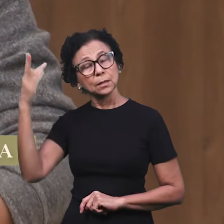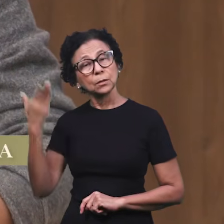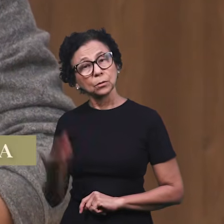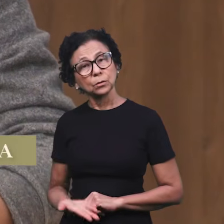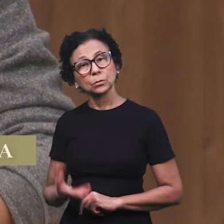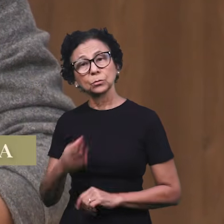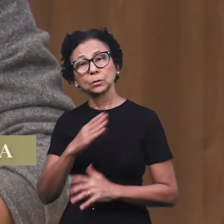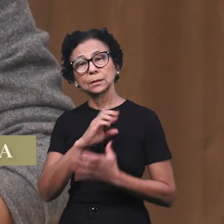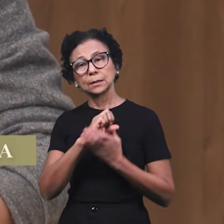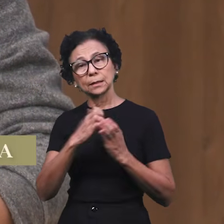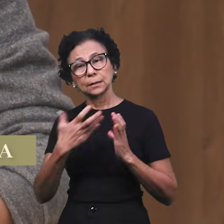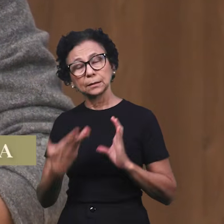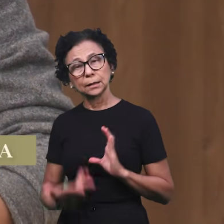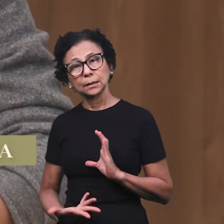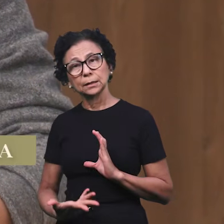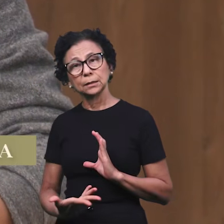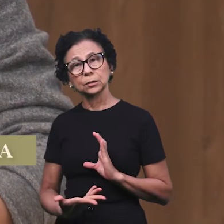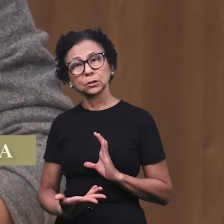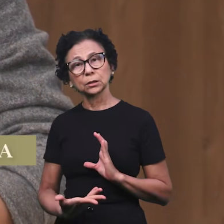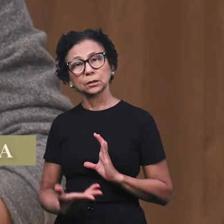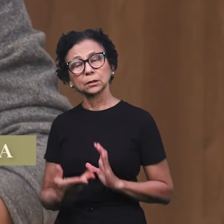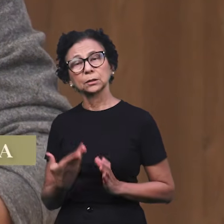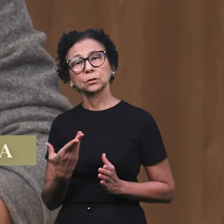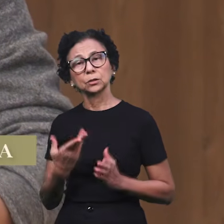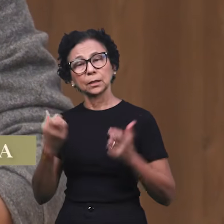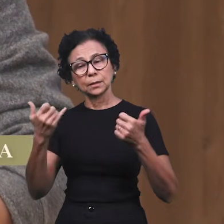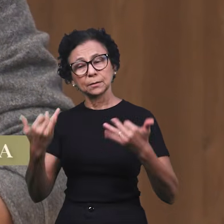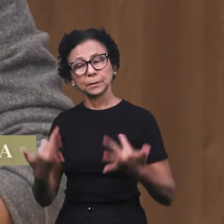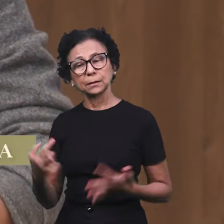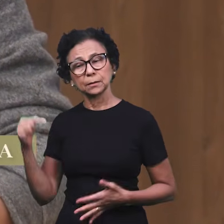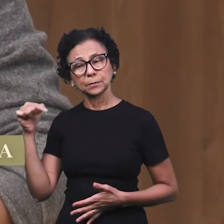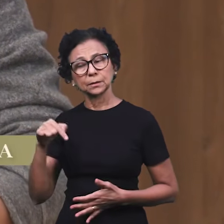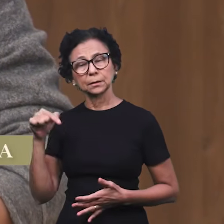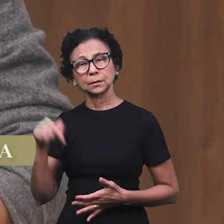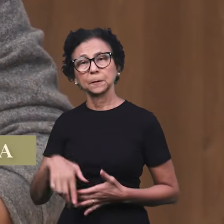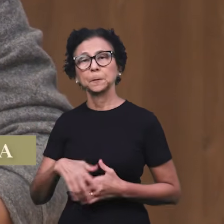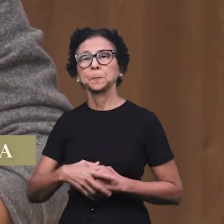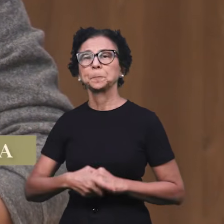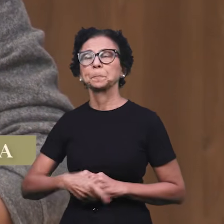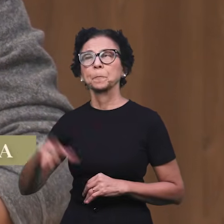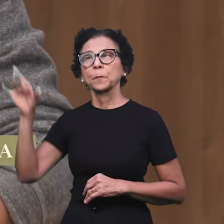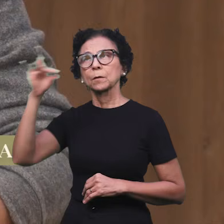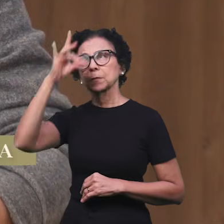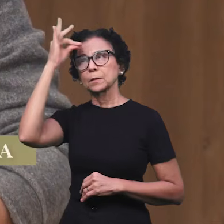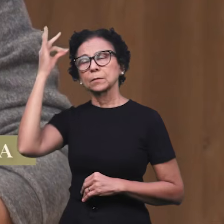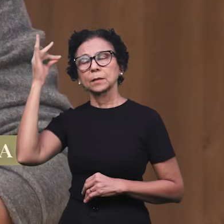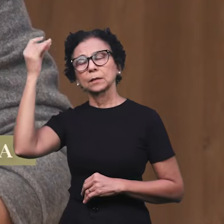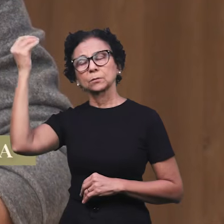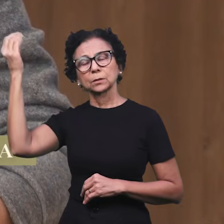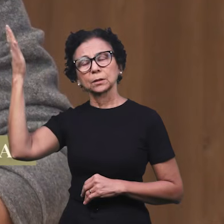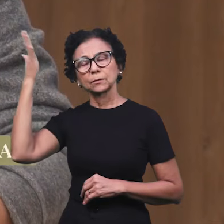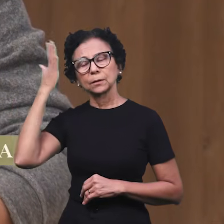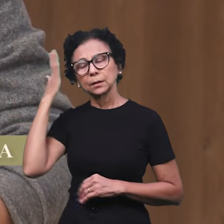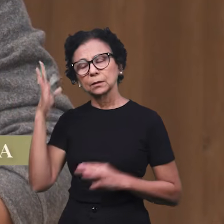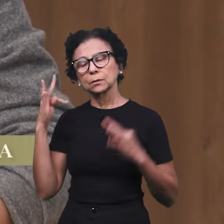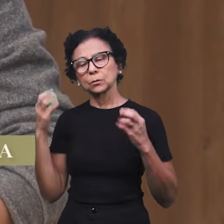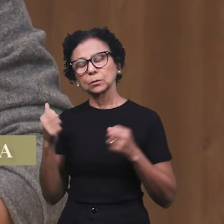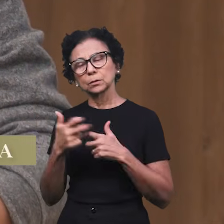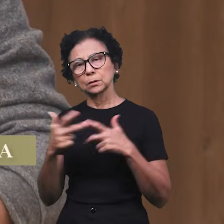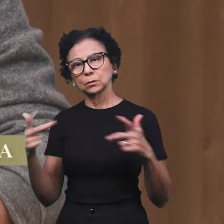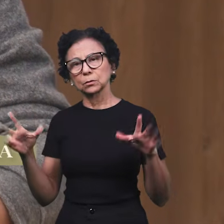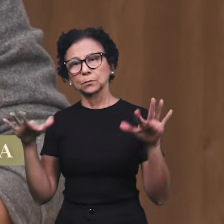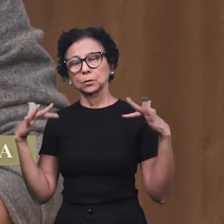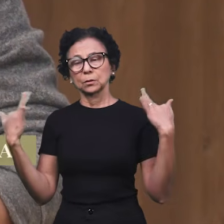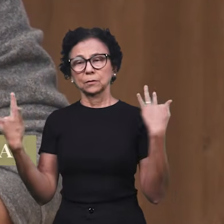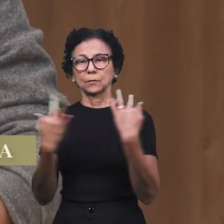aqui, né? Porque esse segredo o Senhor tem nos concedido, o Espírito Santo tem nos revelado para que os nossos lares